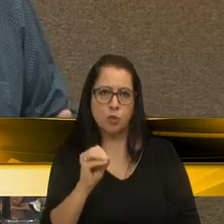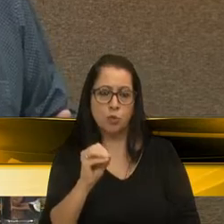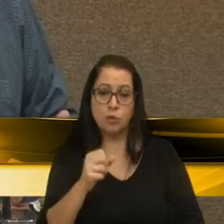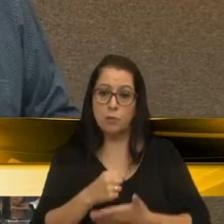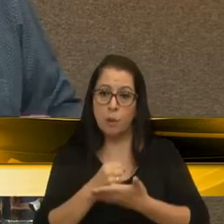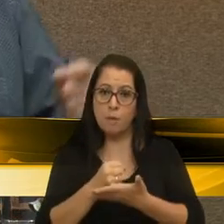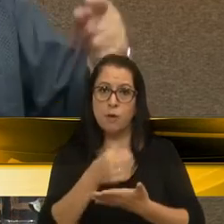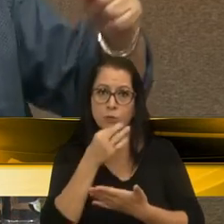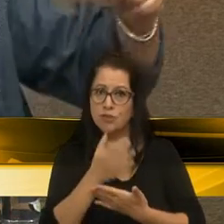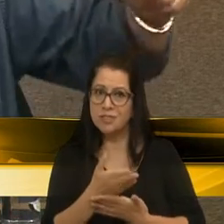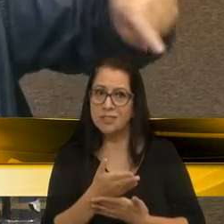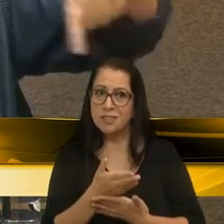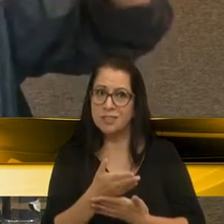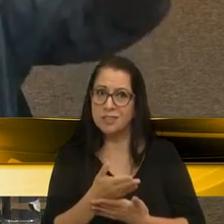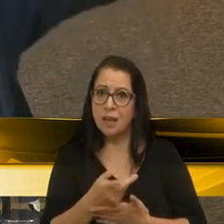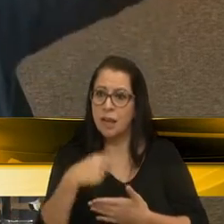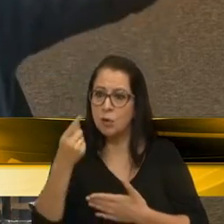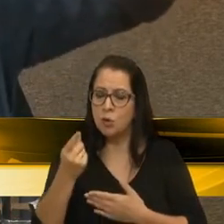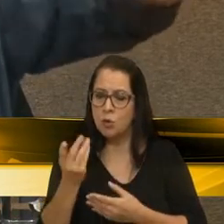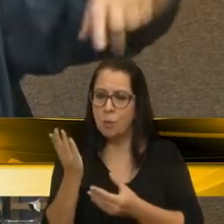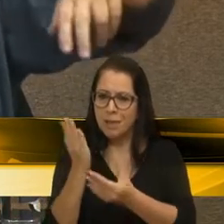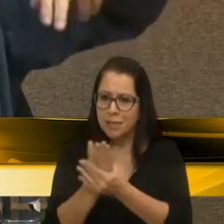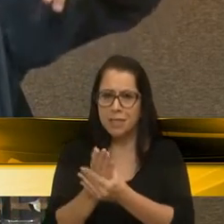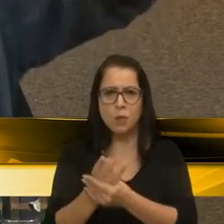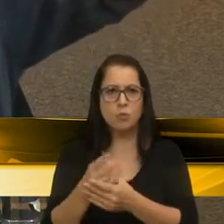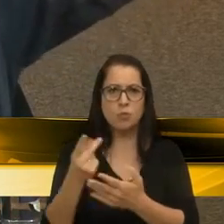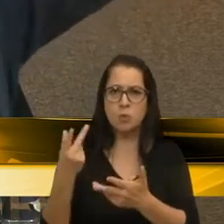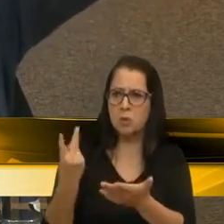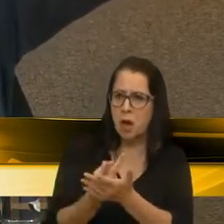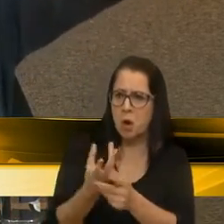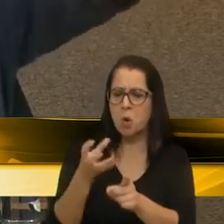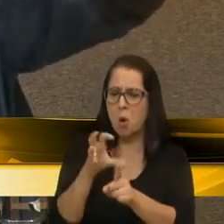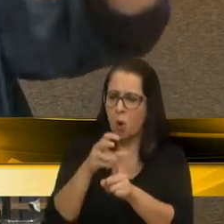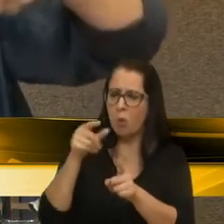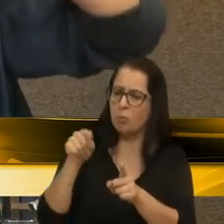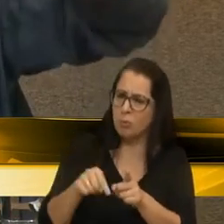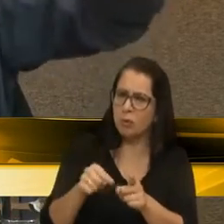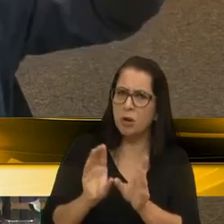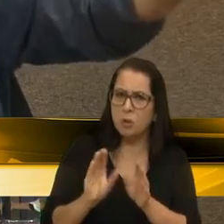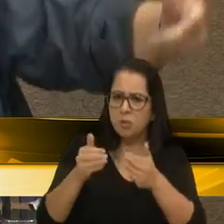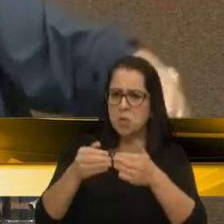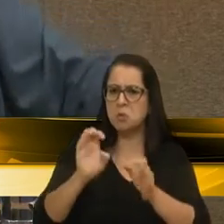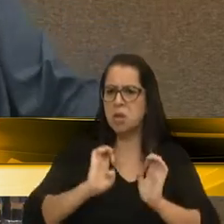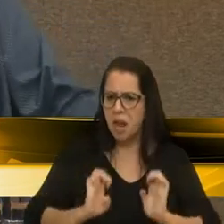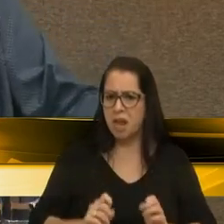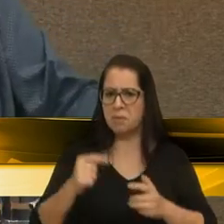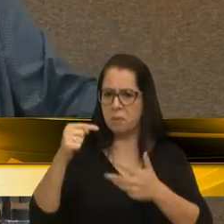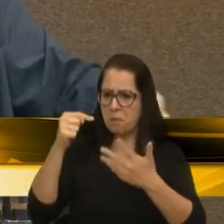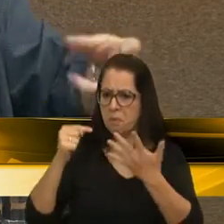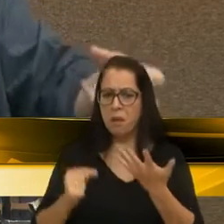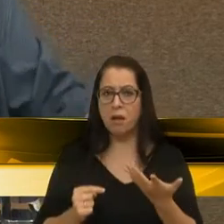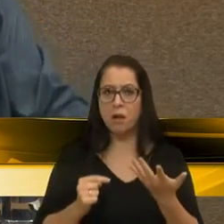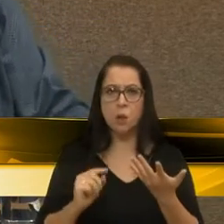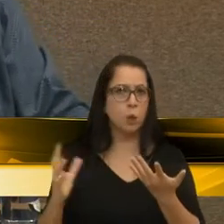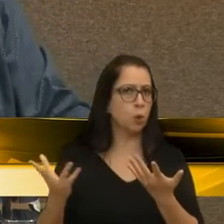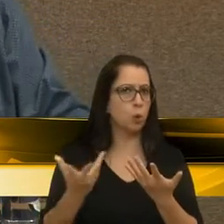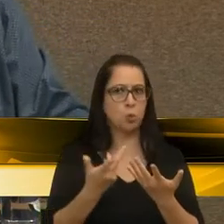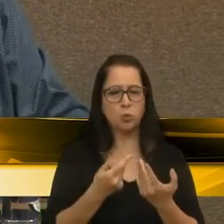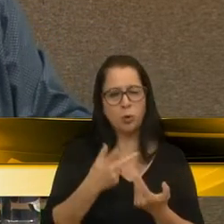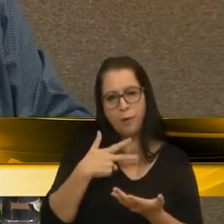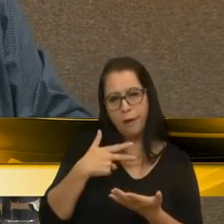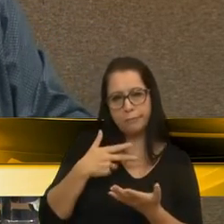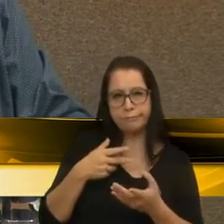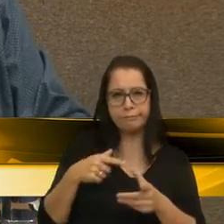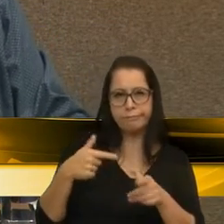lado. Mas aí entrou uma ação de improbidade contra ele, na comissão de ética, não sei o quê, né? Tudo jogo, né?